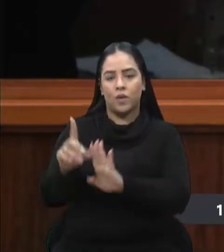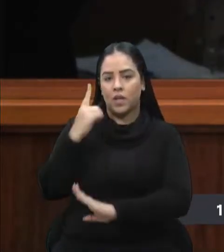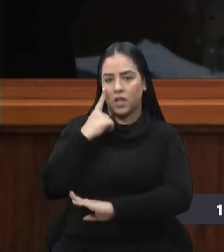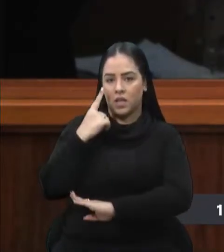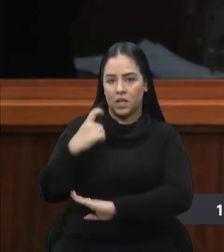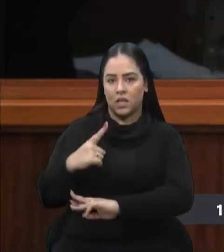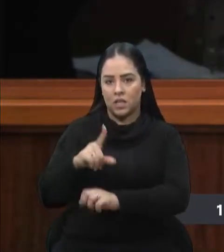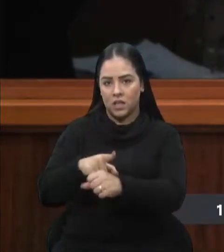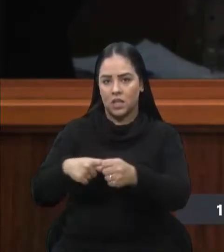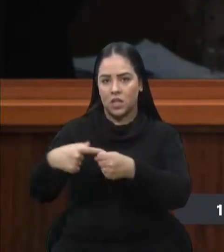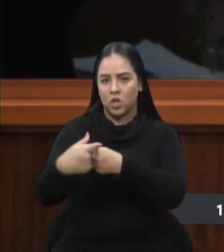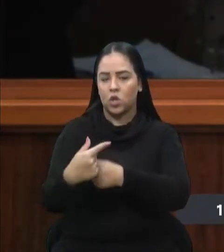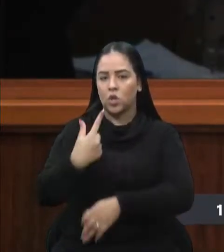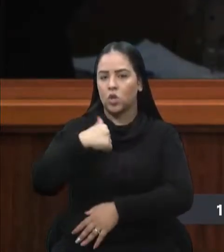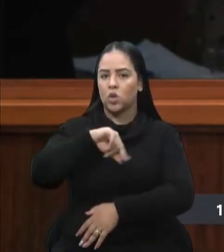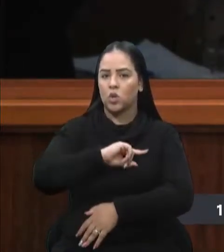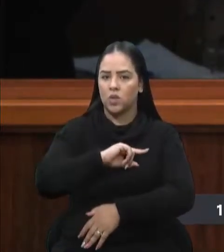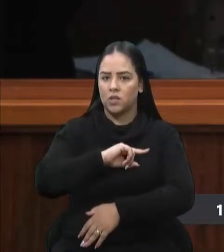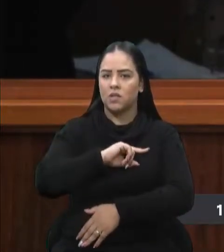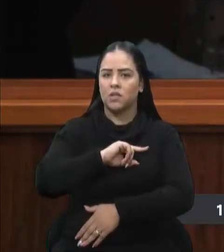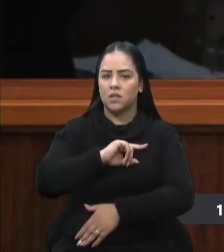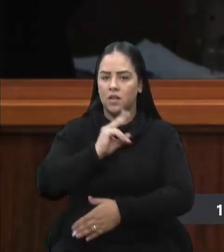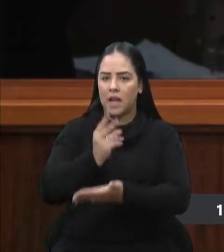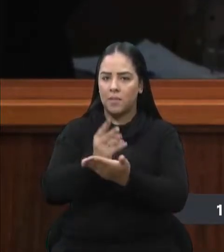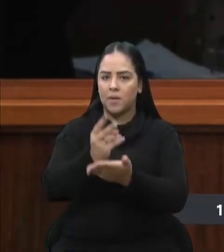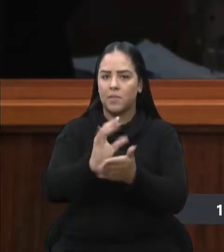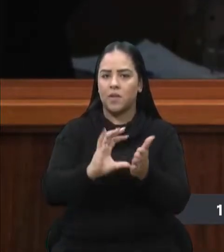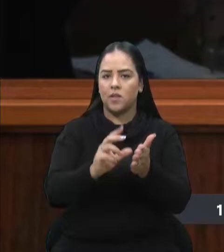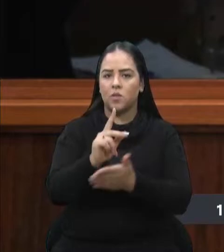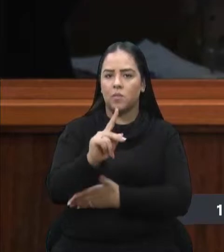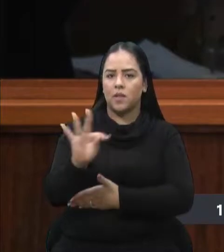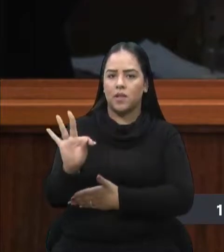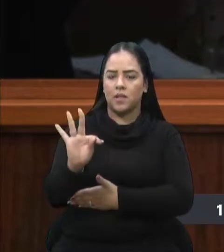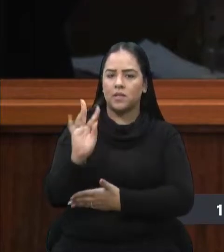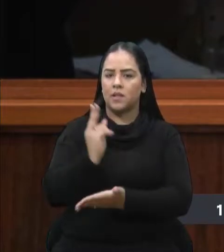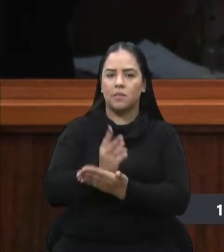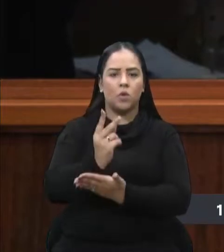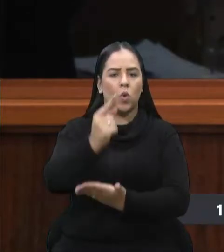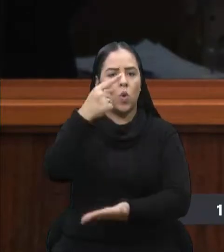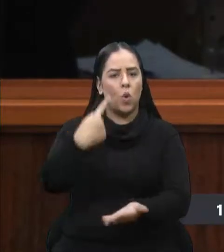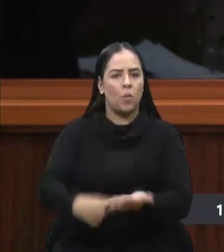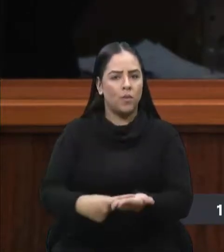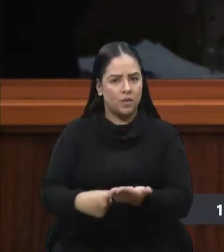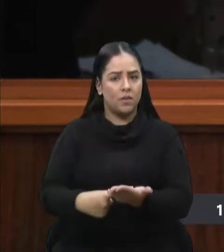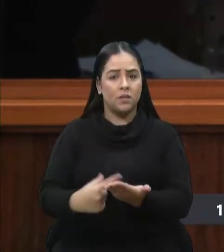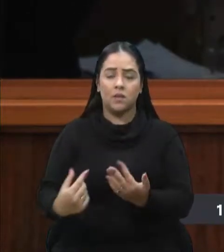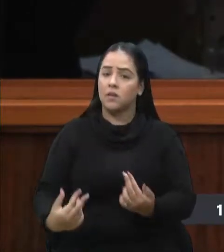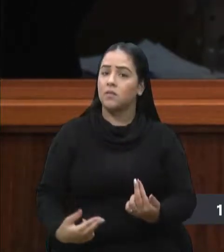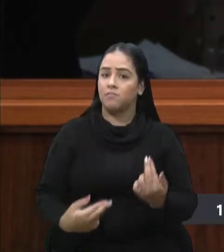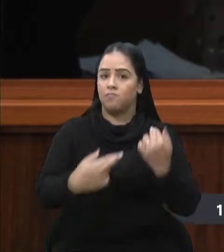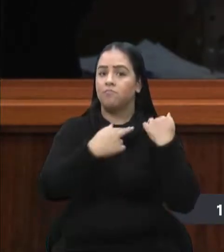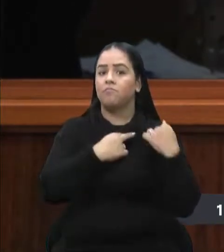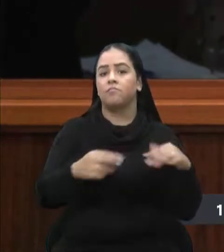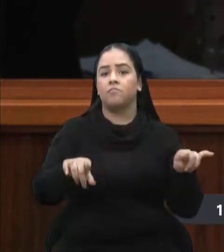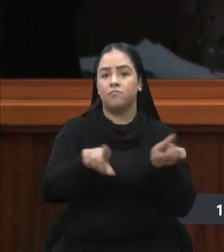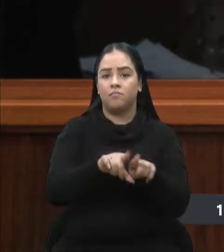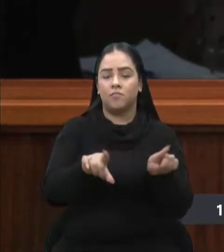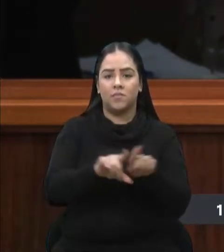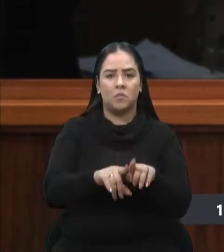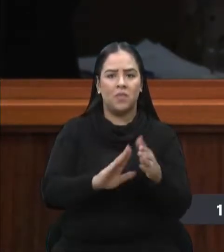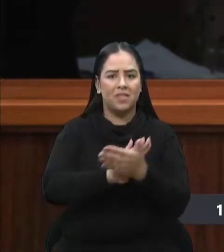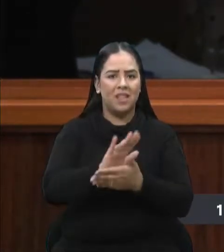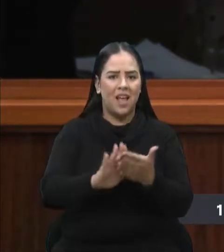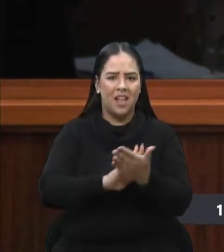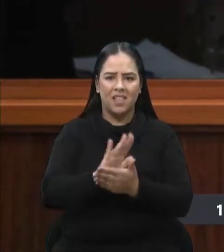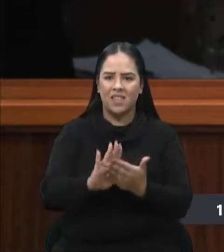cidade, nós sempre, aqui a bancada teve um comprometimento e teve uma responsabilidade. Então, ninguém